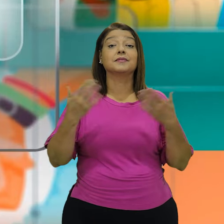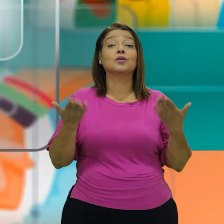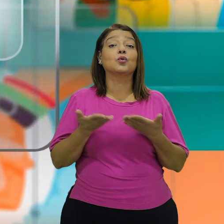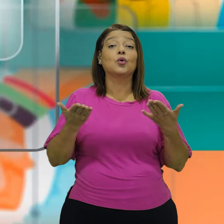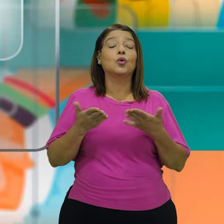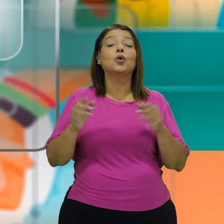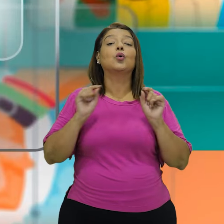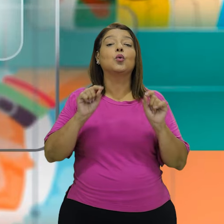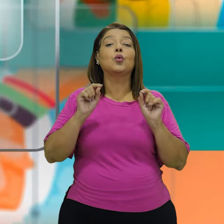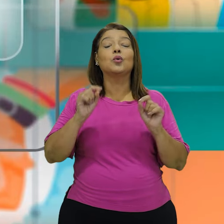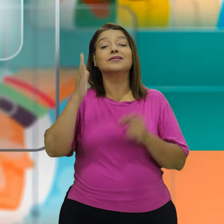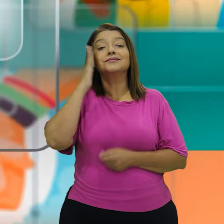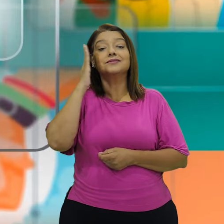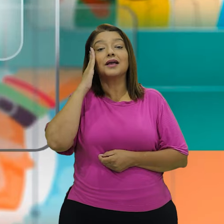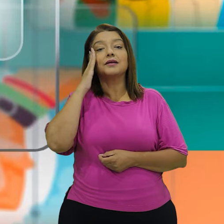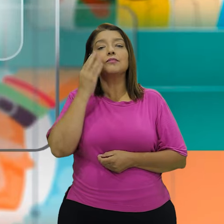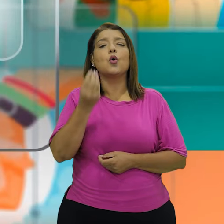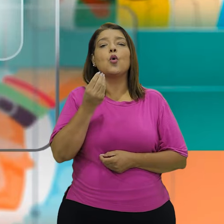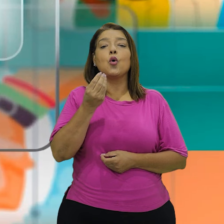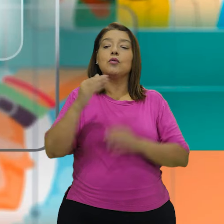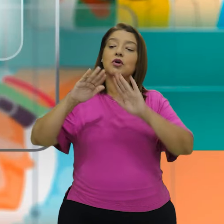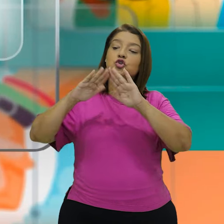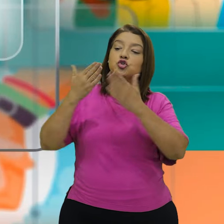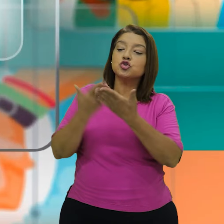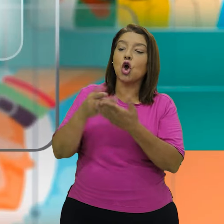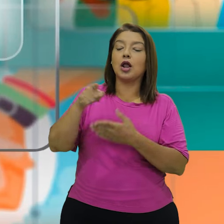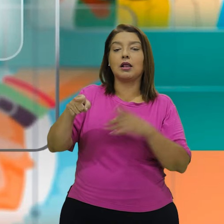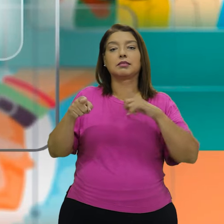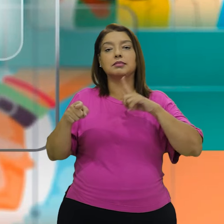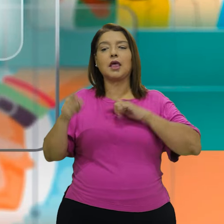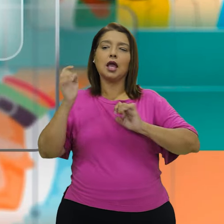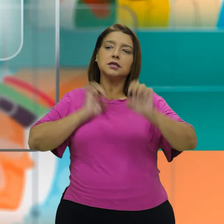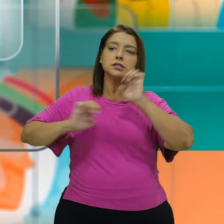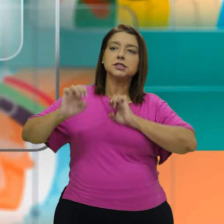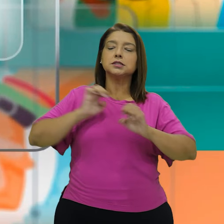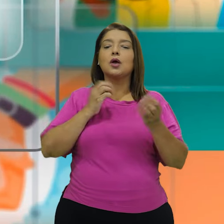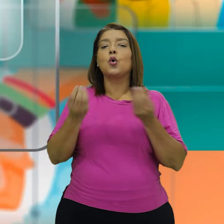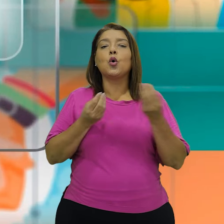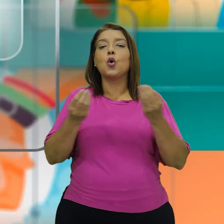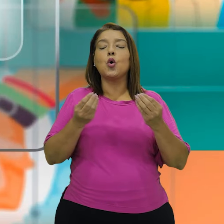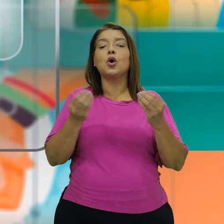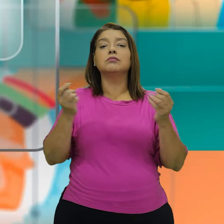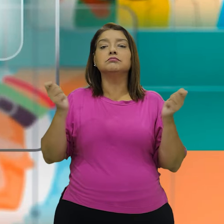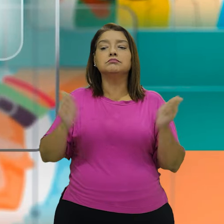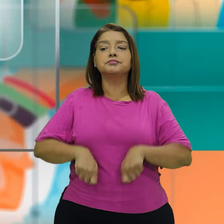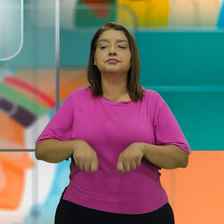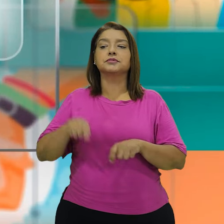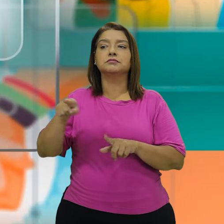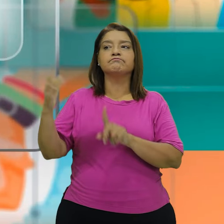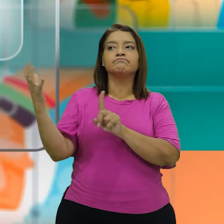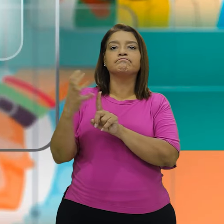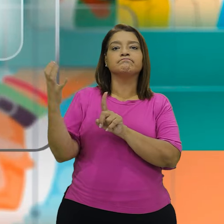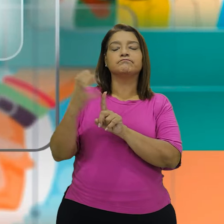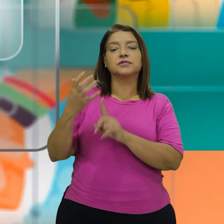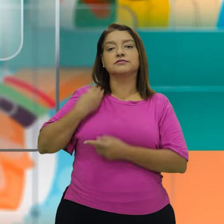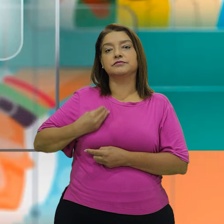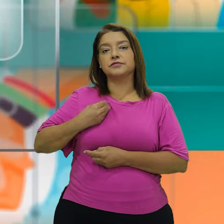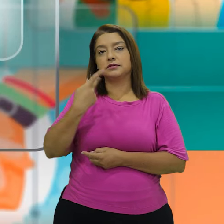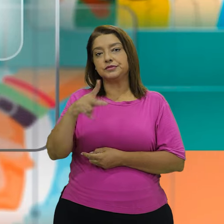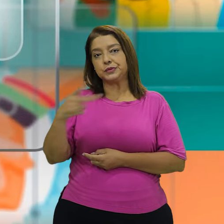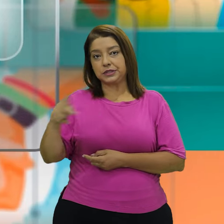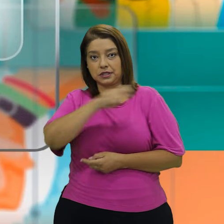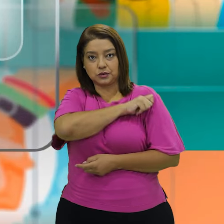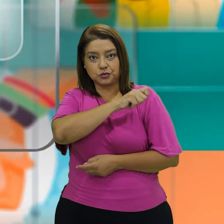Agora vamos falar sobre as fontes de estresse no ambiente escolar. Quais são as principais causas e como elas afetam